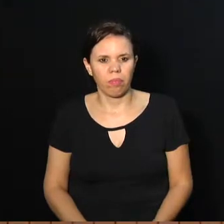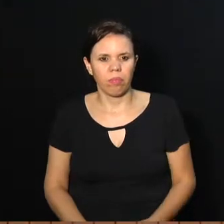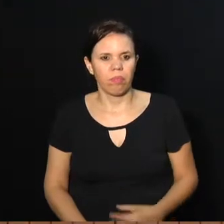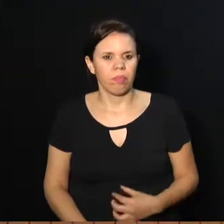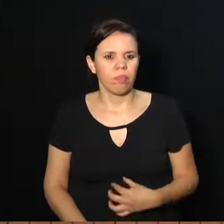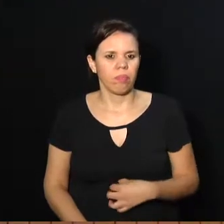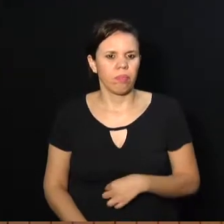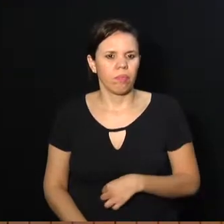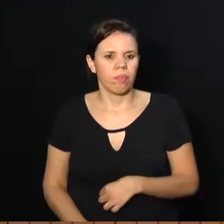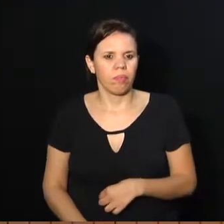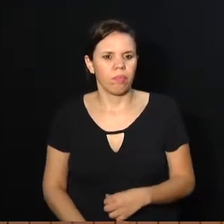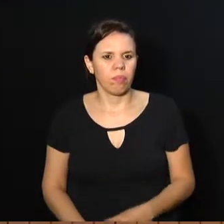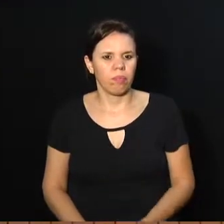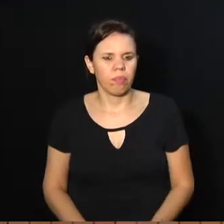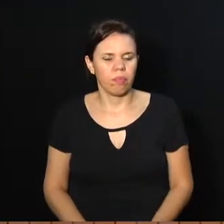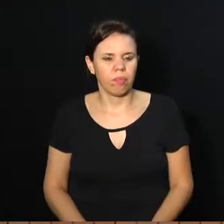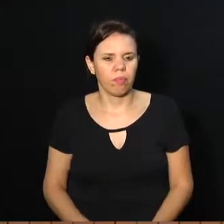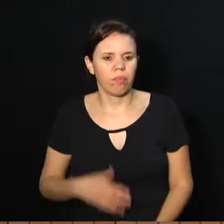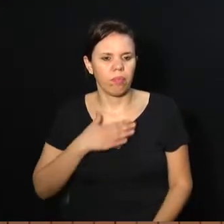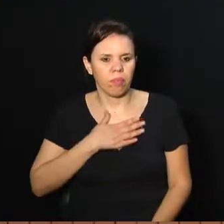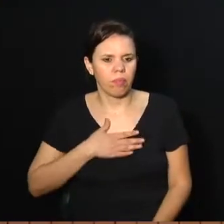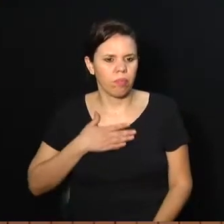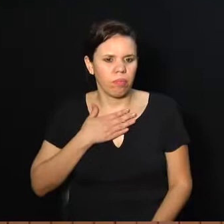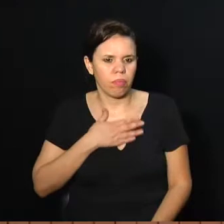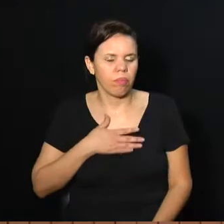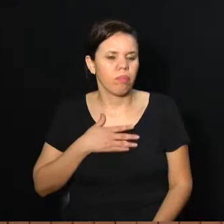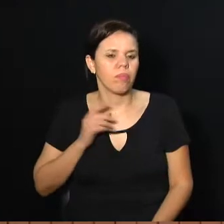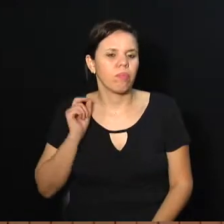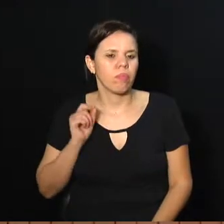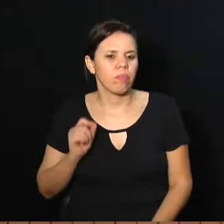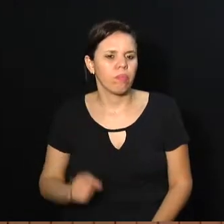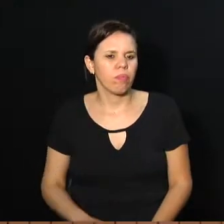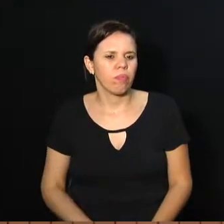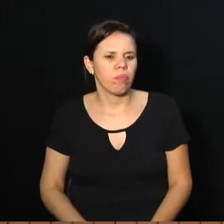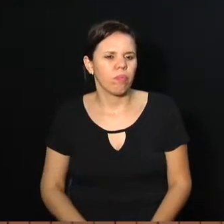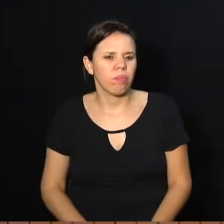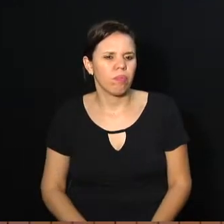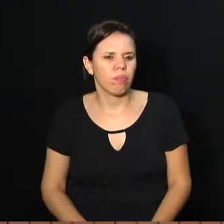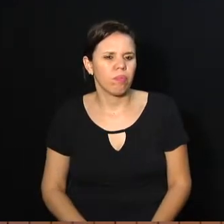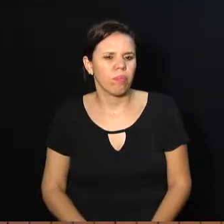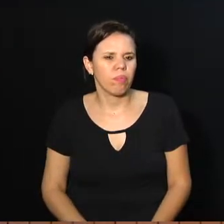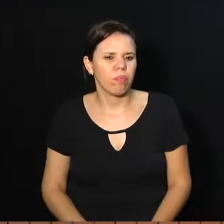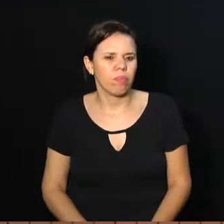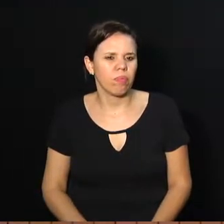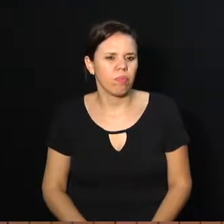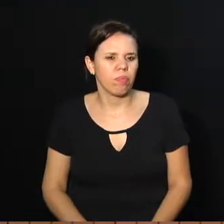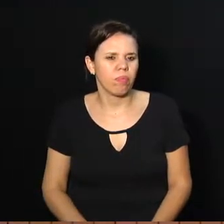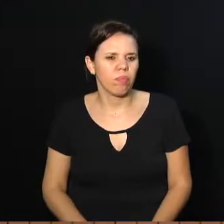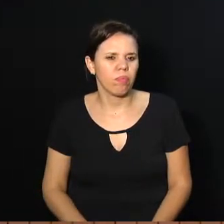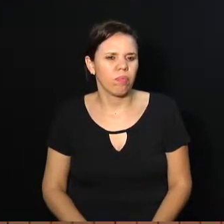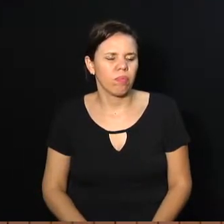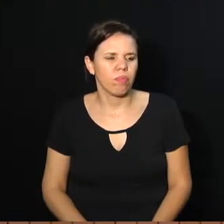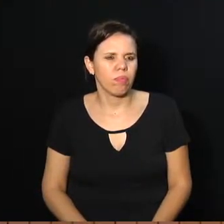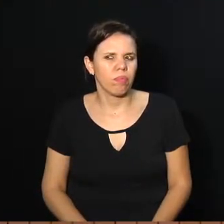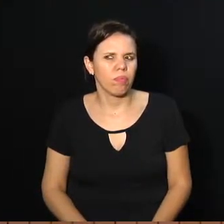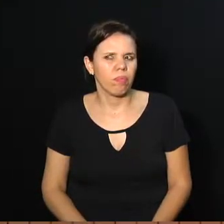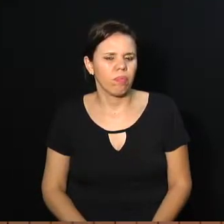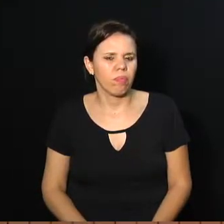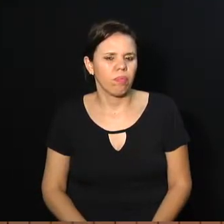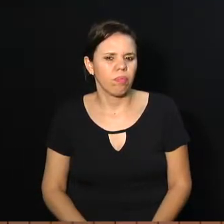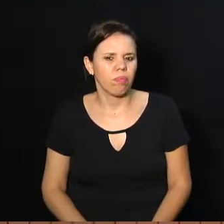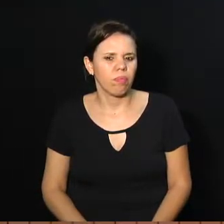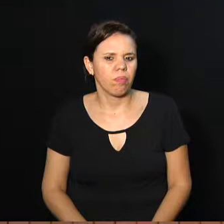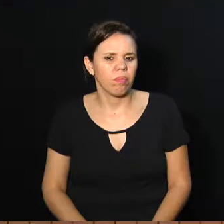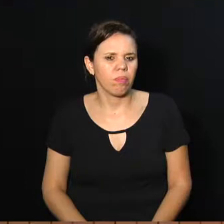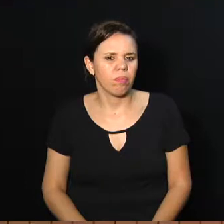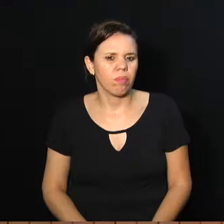Então, essa é uma questão que eu gostaria, né, até como um projeto, eu não sei que possibilidades jurídicas a gente teria para disponibilizar